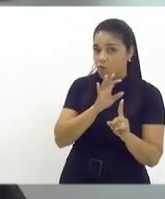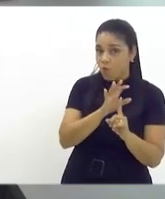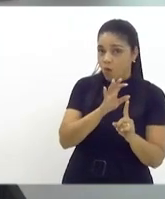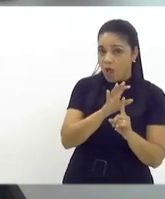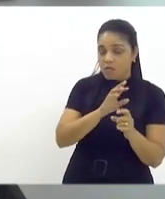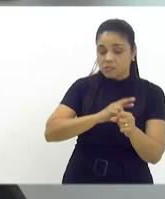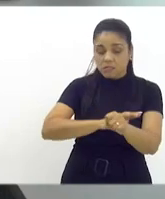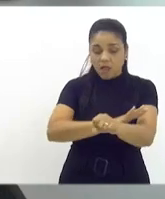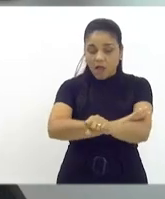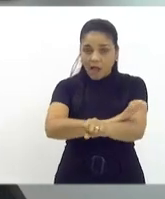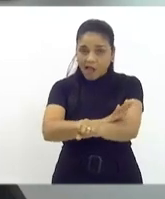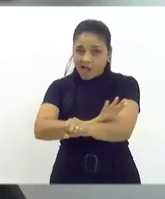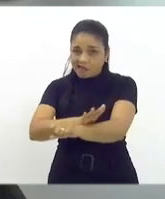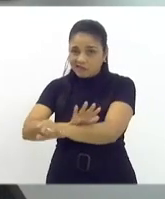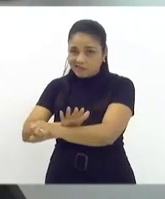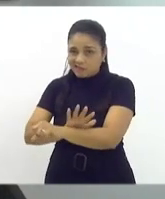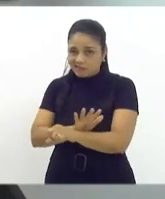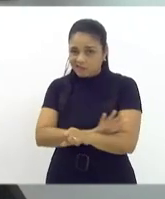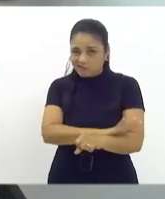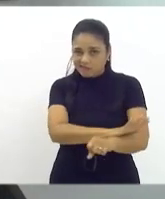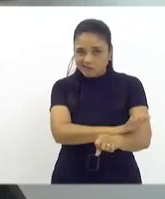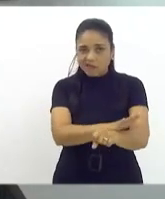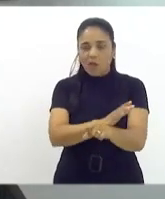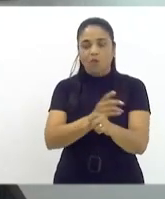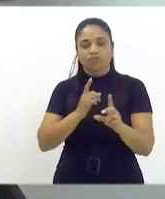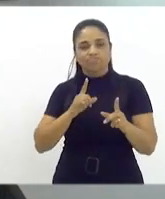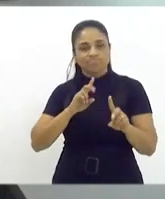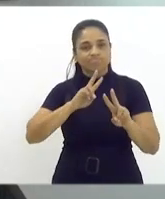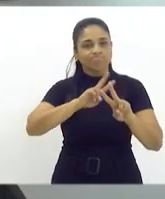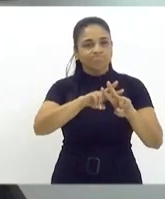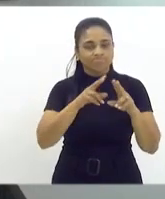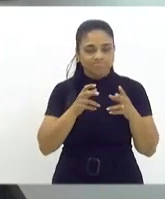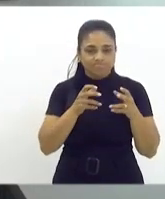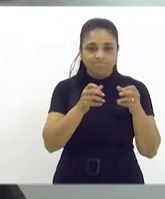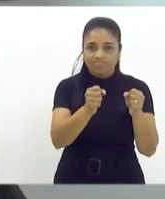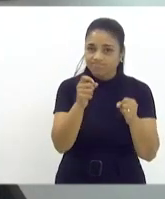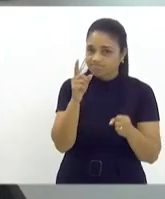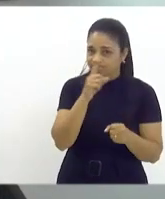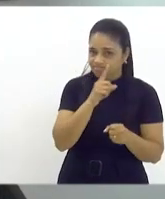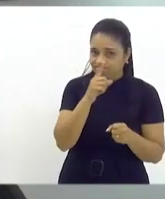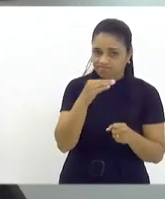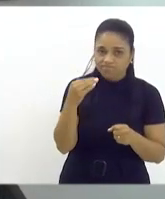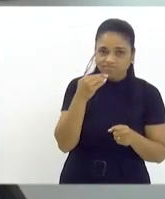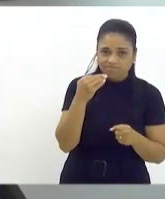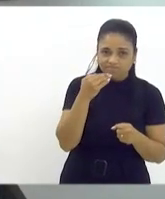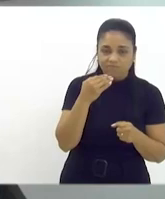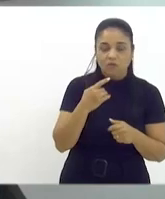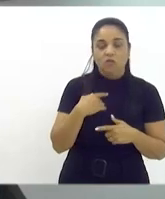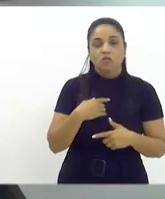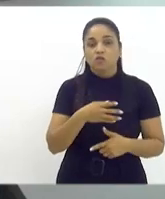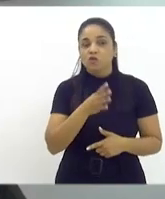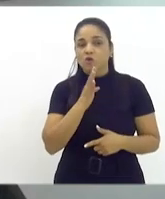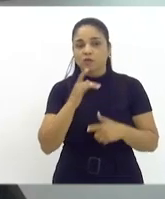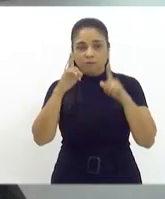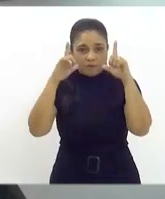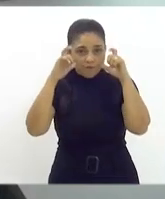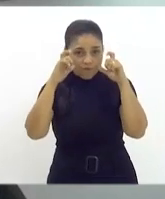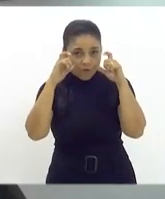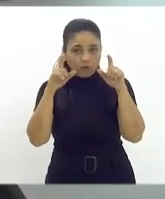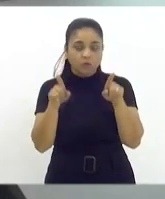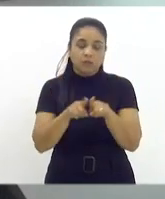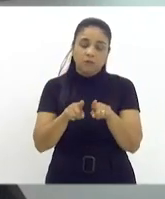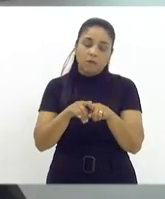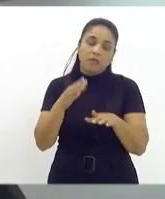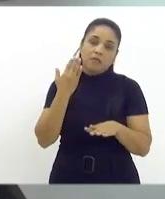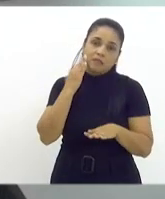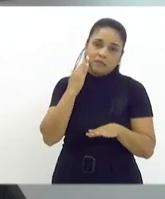racial nos casos decorrente de condenações equivocadas por força de reconhecimento de pessoas e também entender a